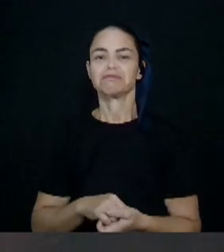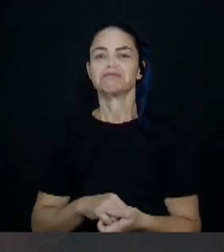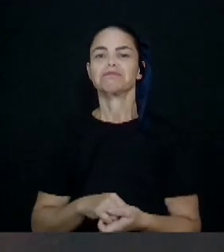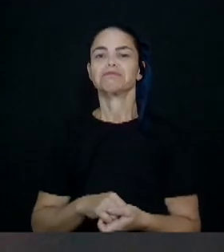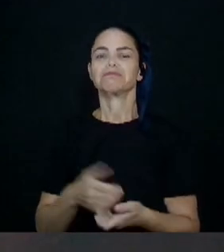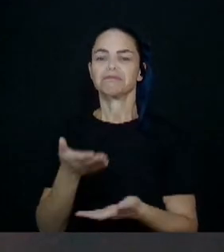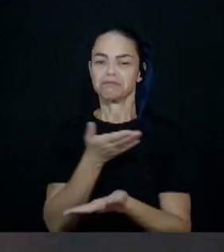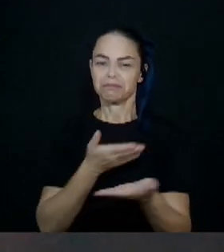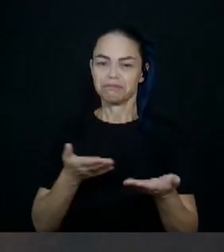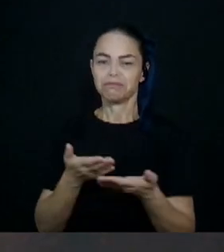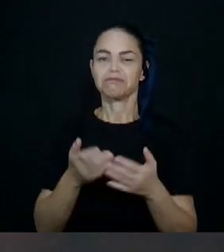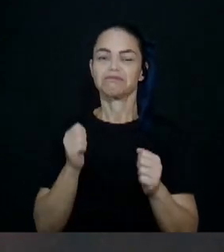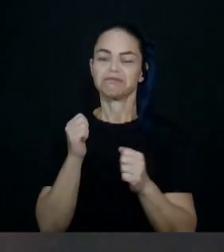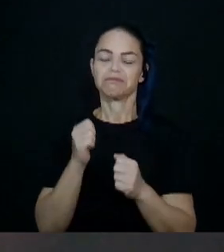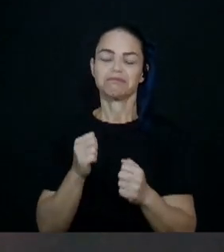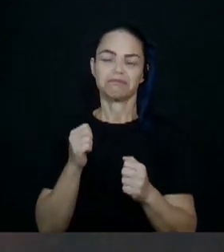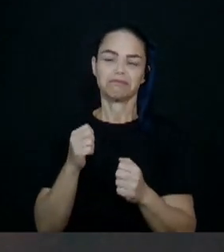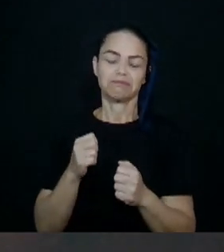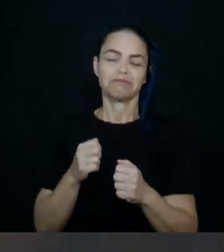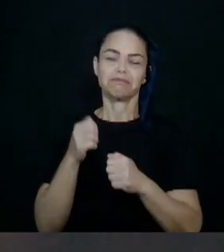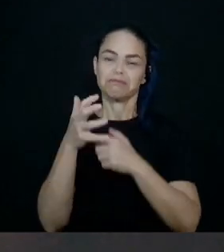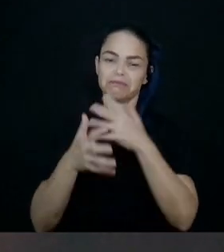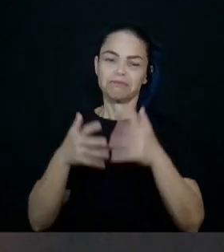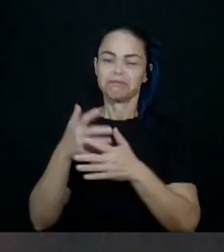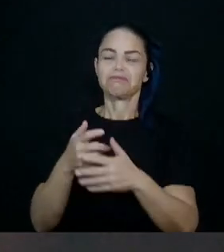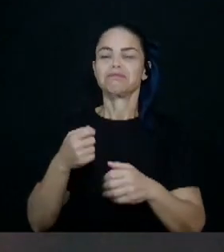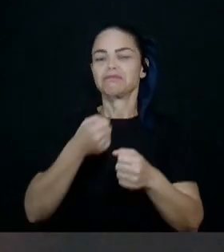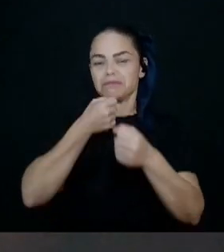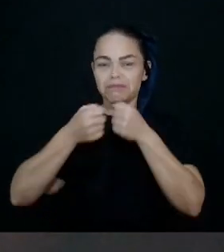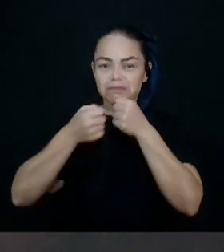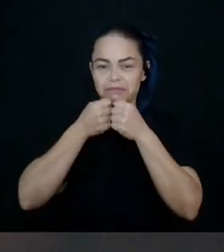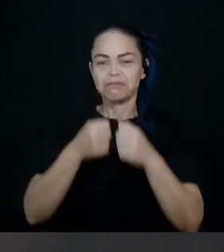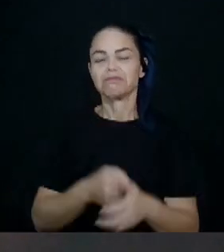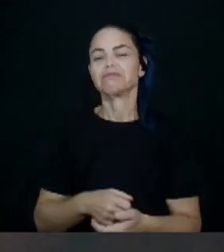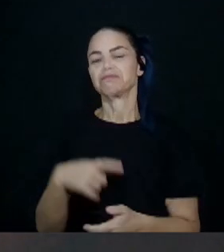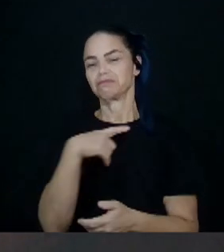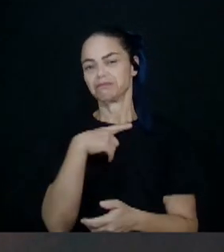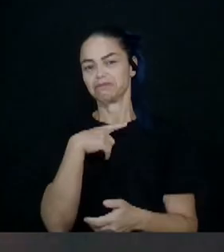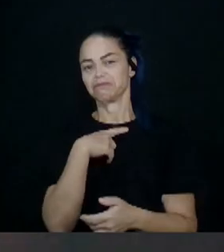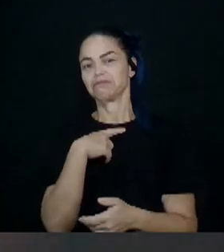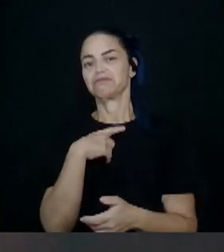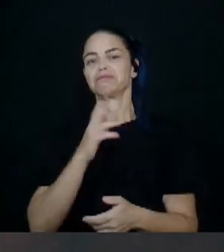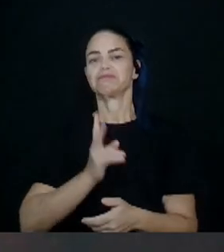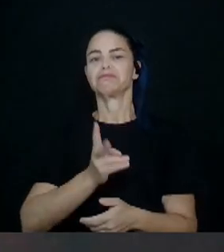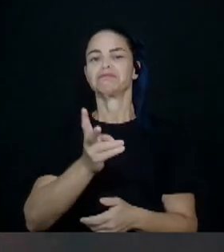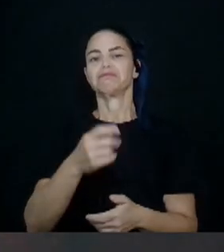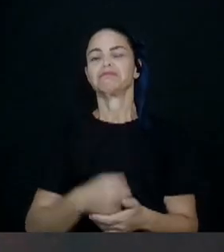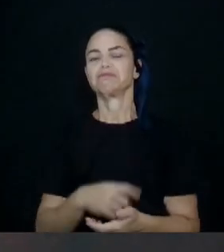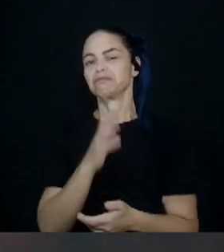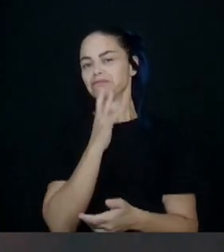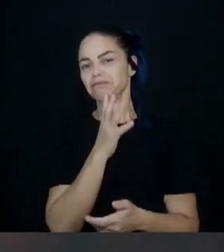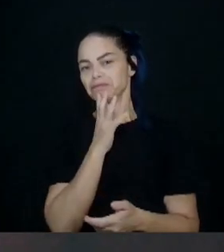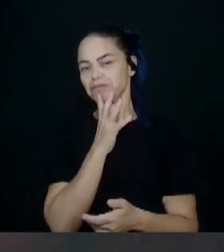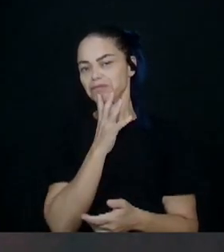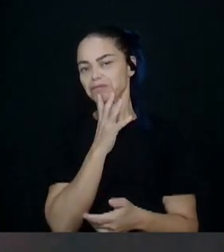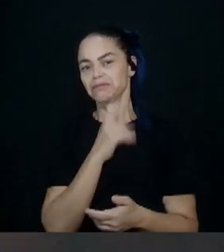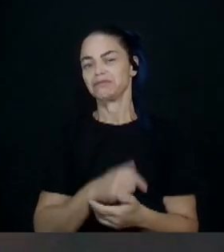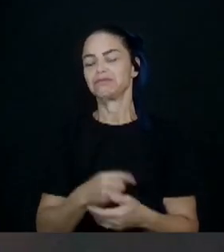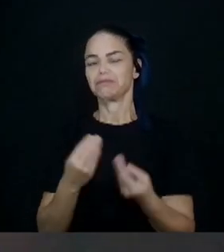essas falas, essas entrevistas é para que você tenha cada vez mais um conhecimento de